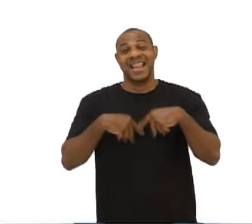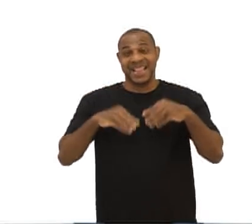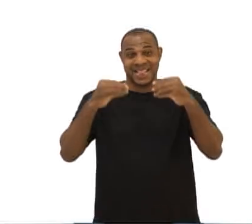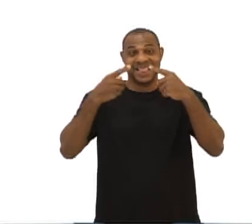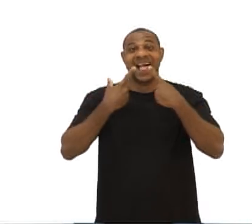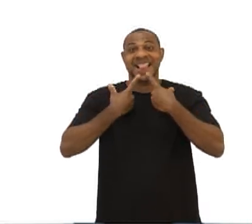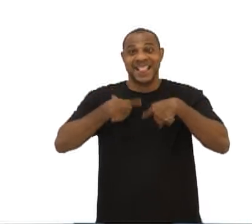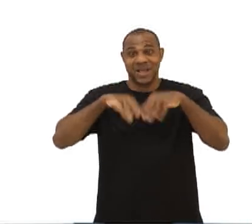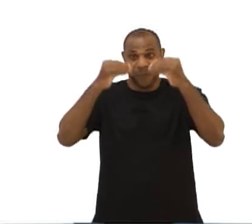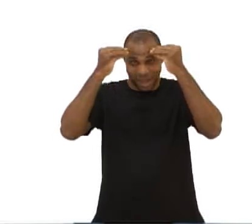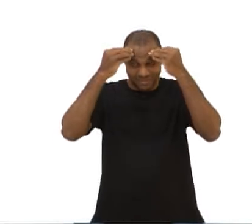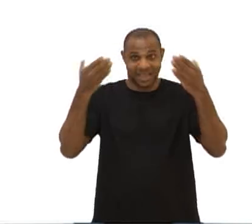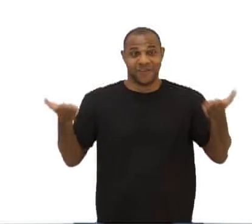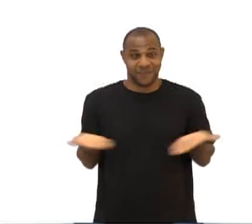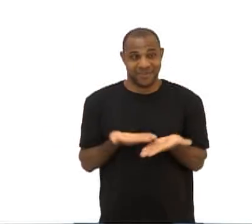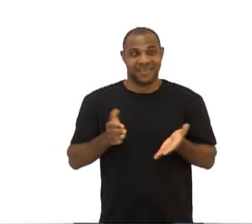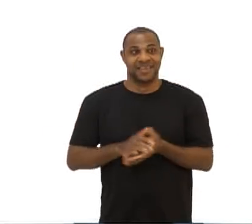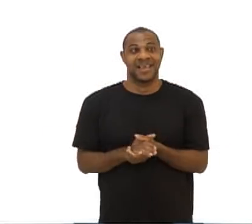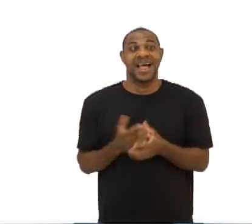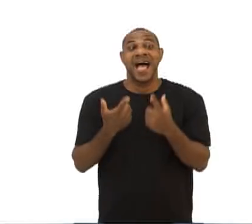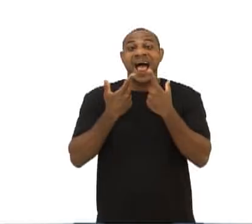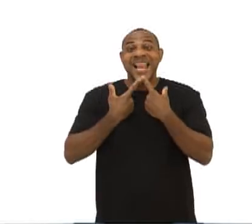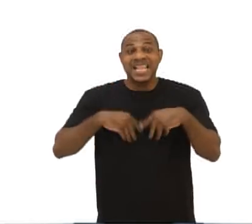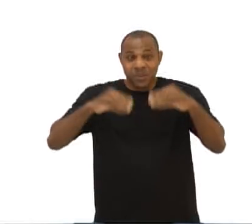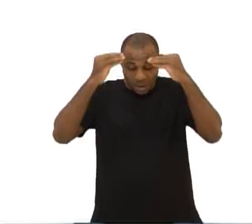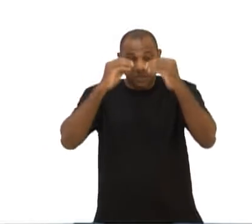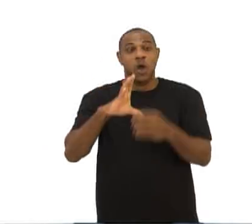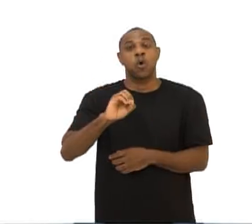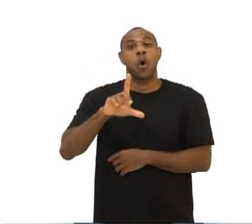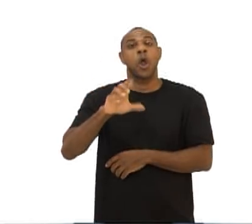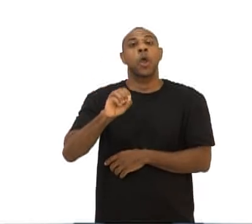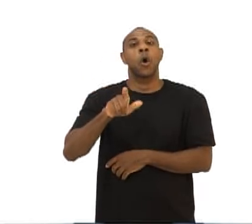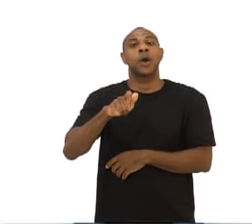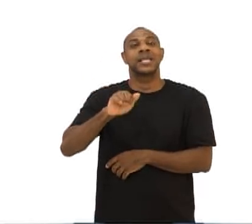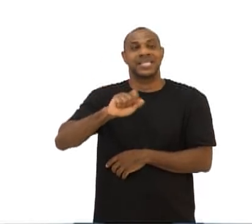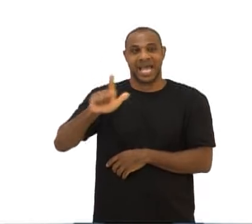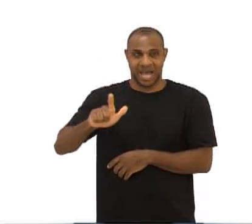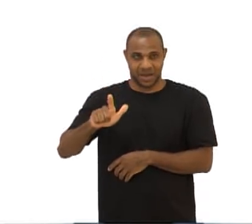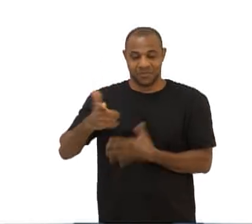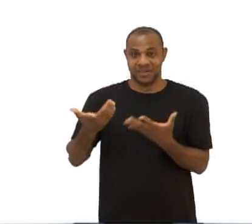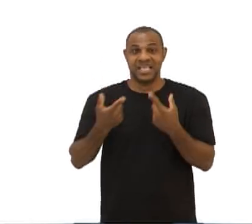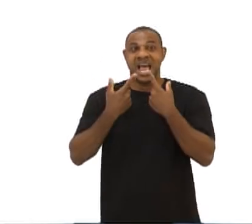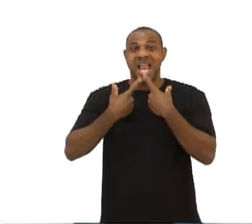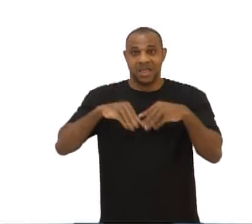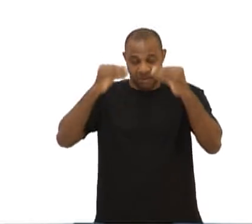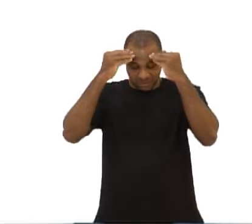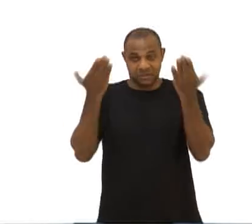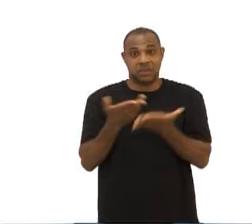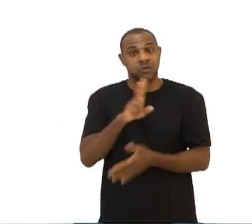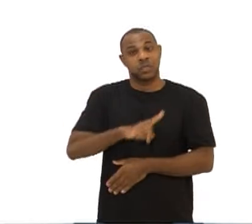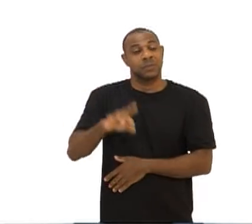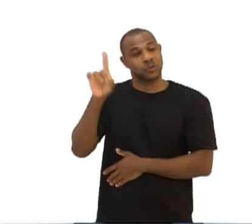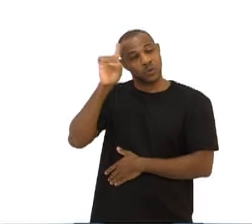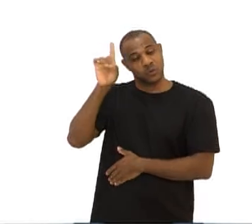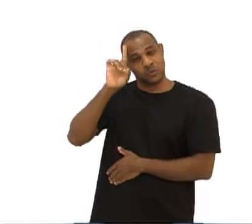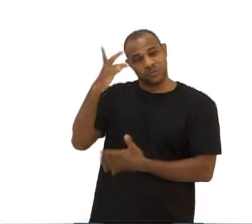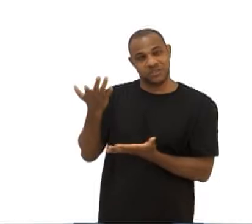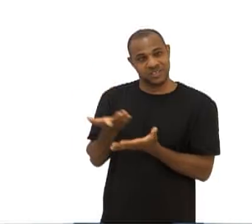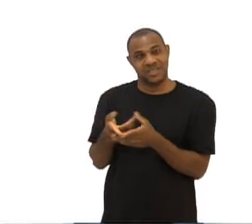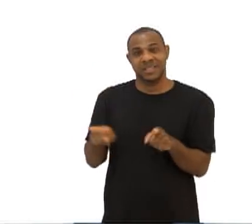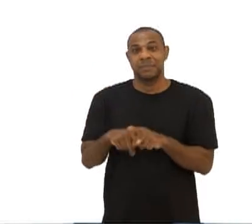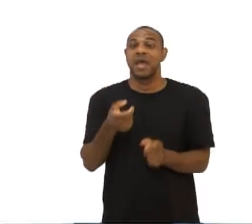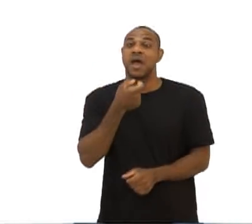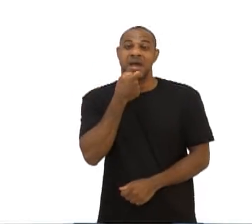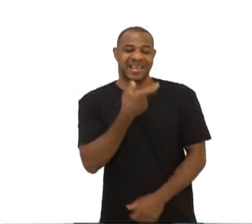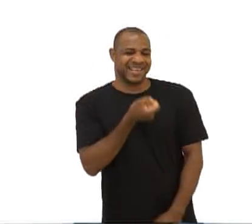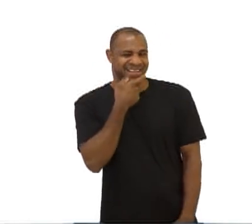agora, tá? Linguagem coloquial, que é essa linguagem que nós usamos no dia a dia. Uso de humor, ironia